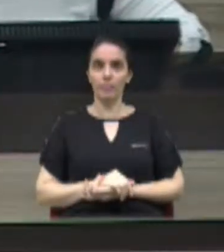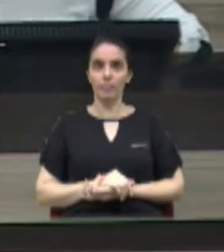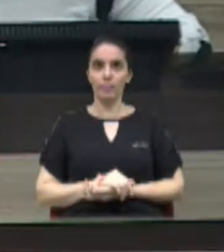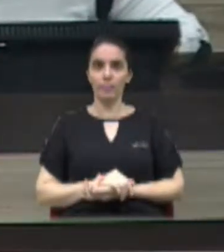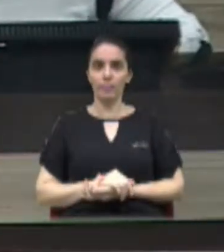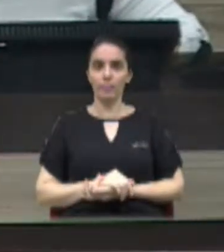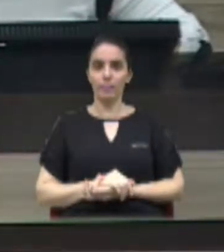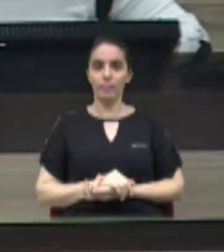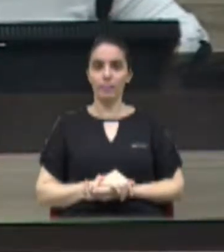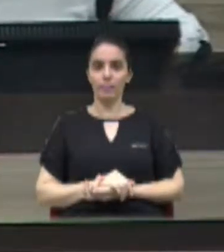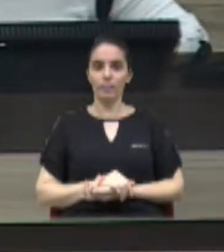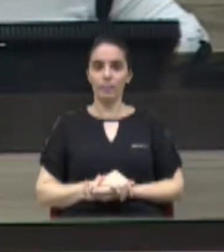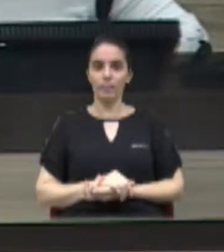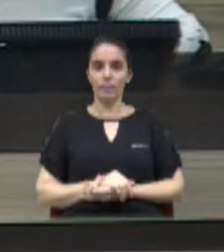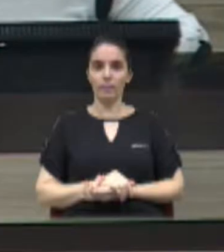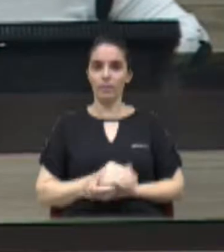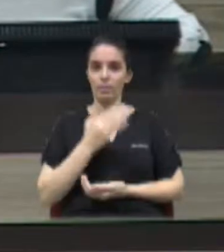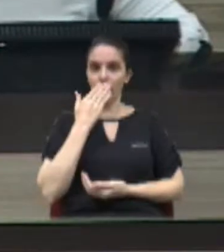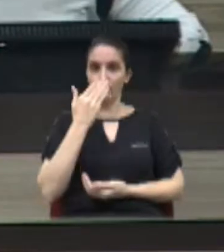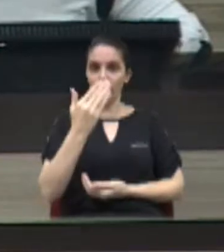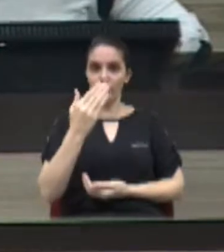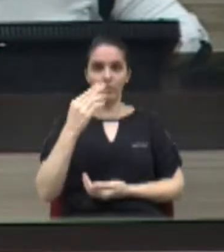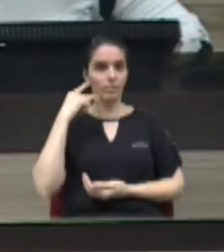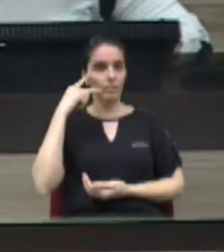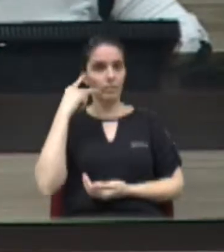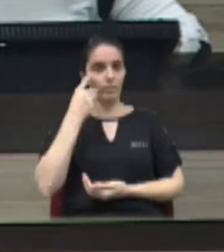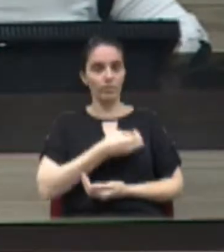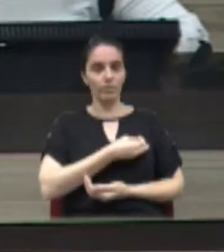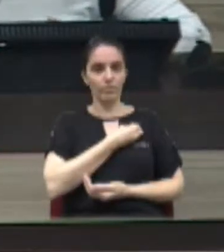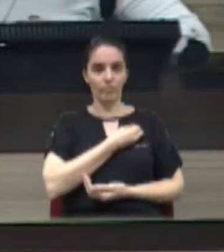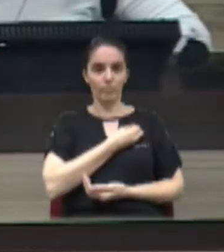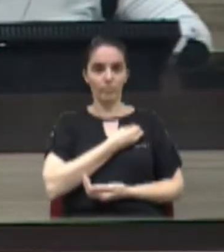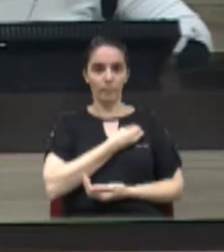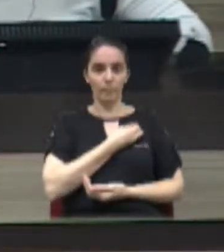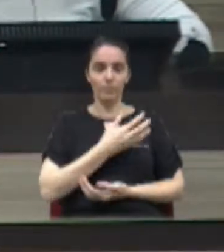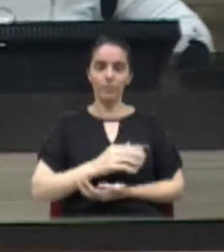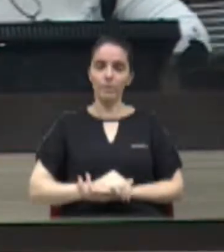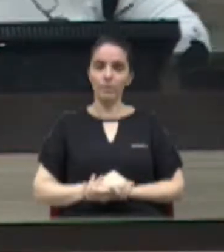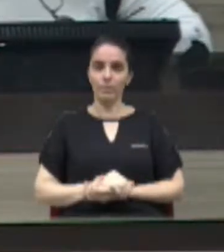Está aberta e solicita aos novos vereadores que registrem presença.